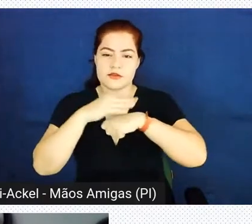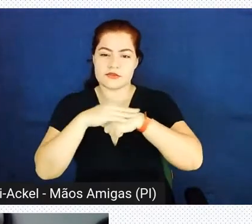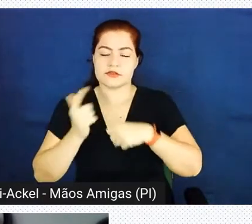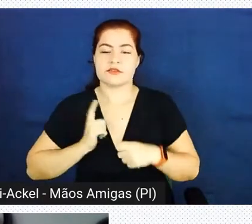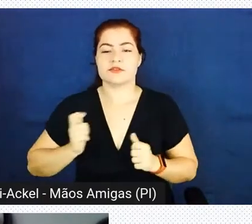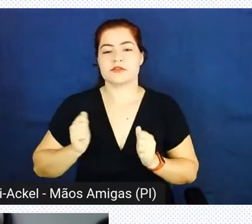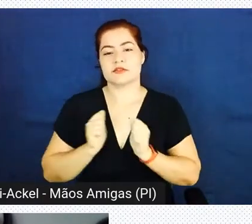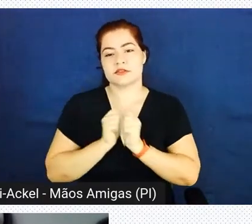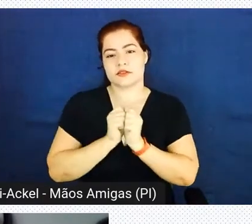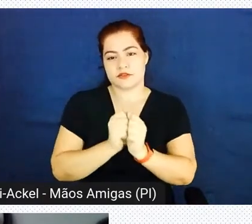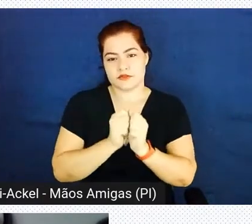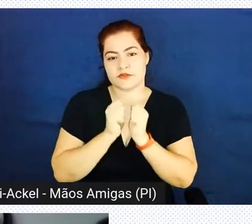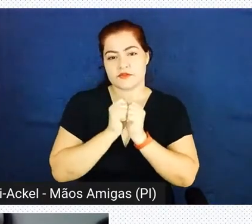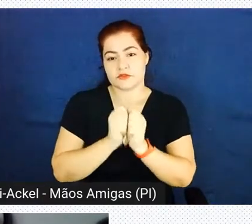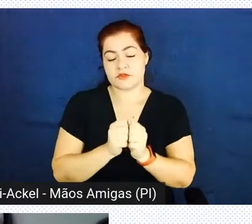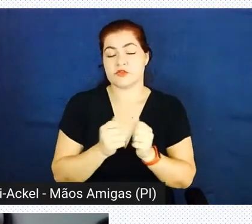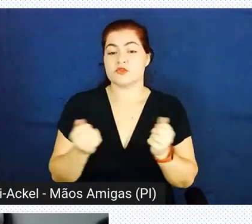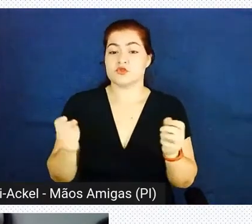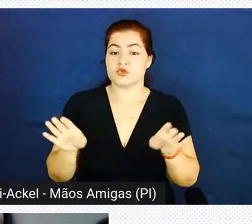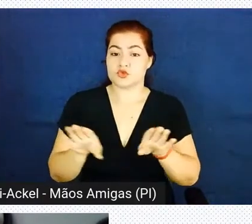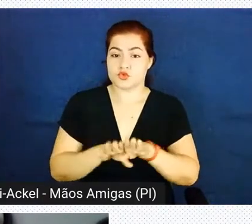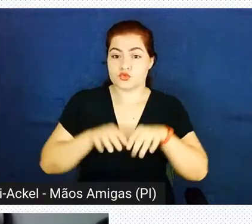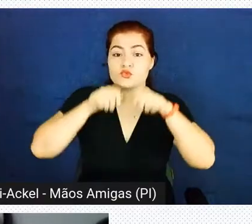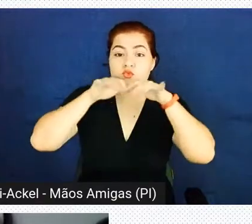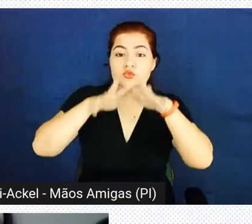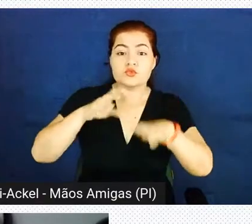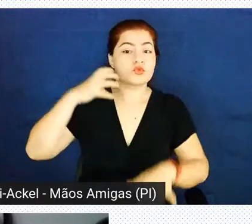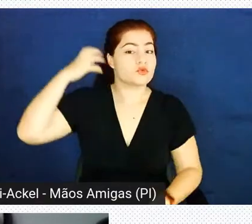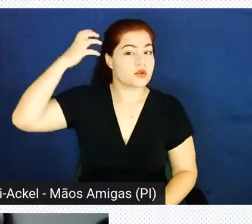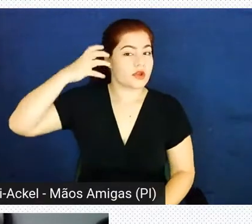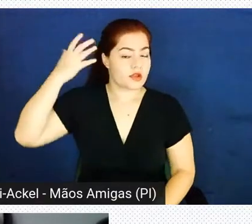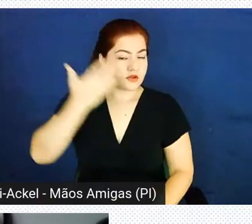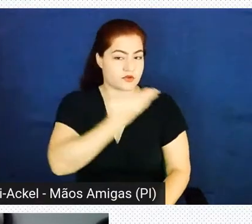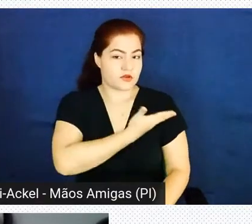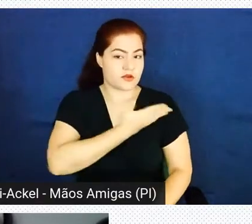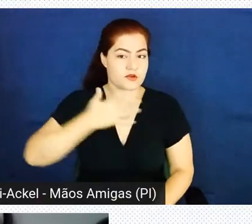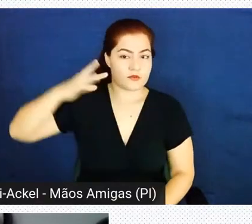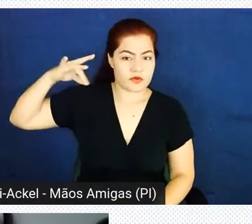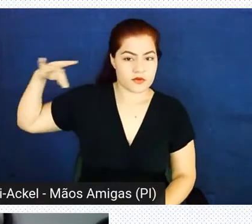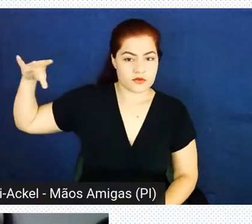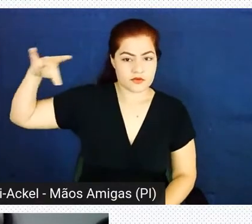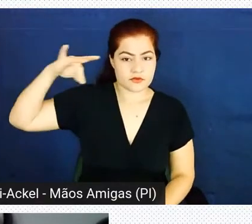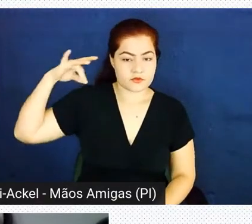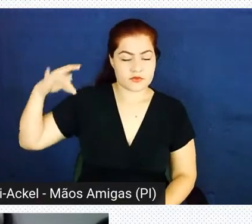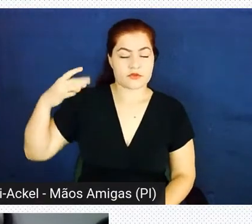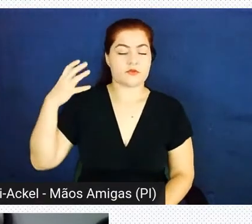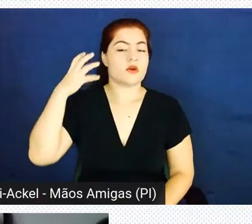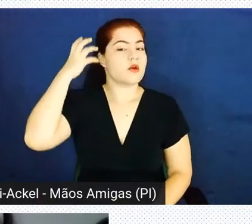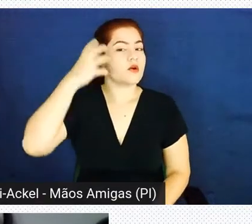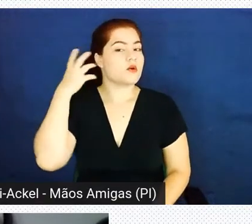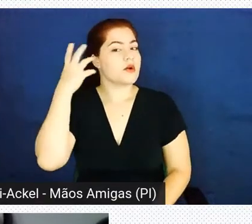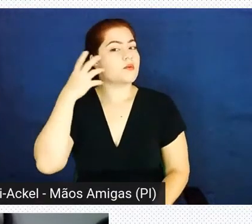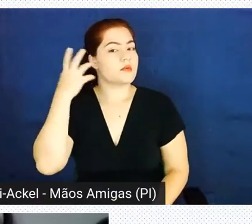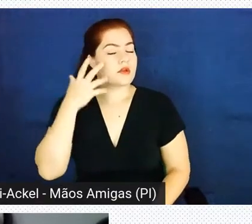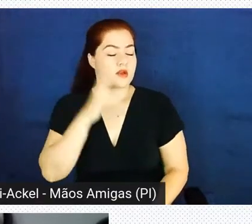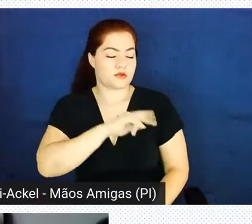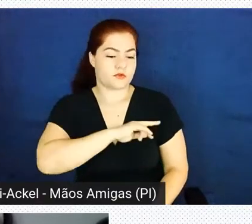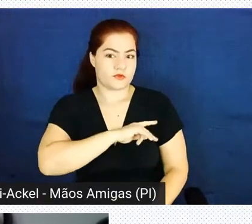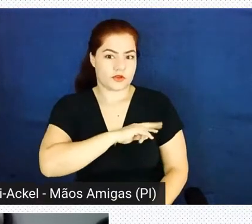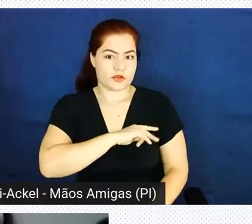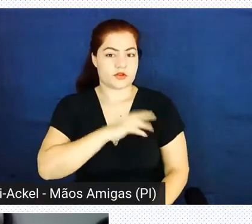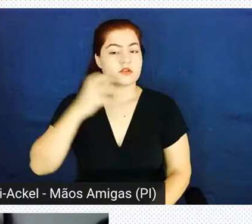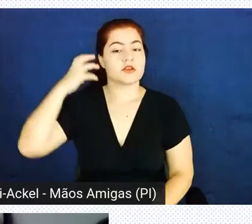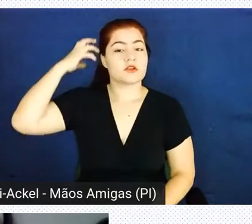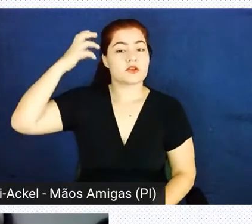nessa transmissão. Web Rádio Amigo Espiritual, a Web Rádio Fraternidade, a Rádio Portal